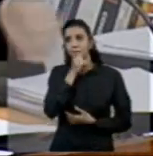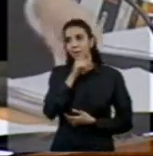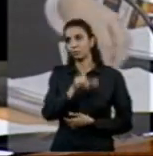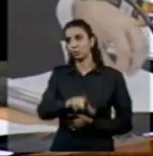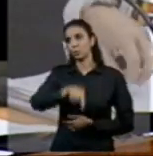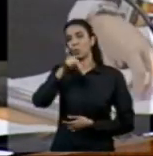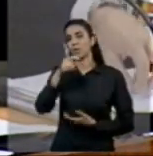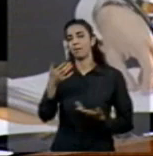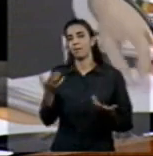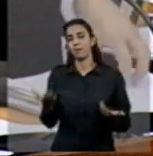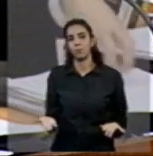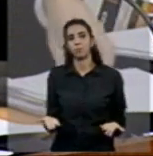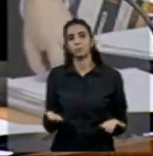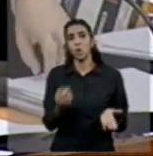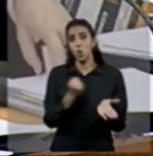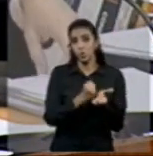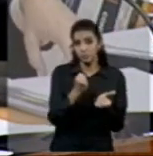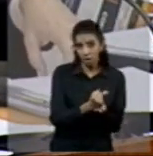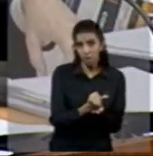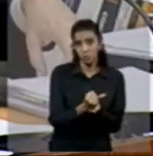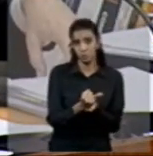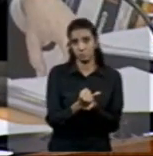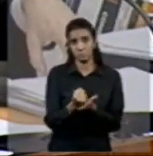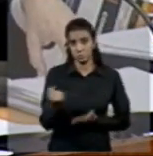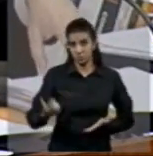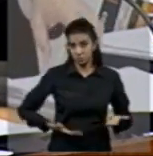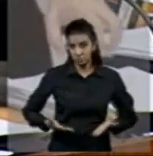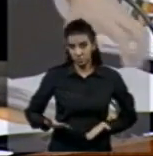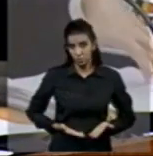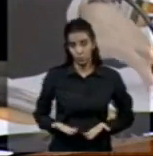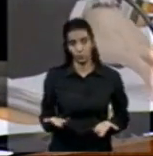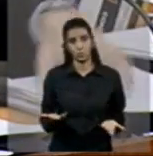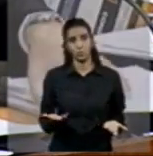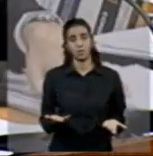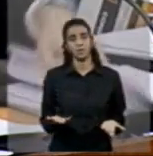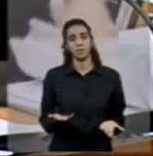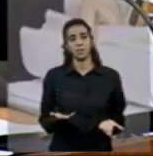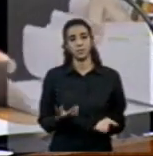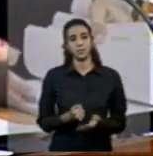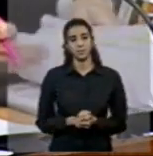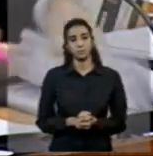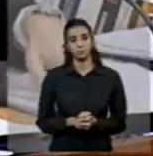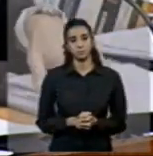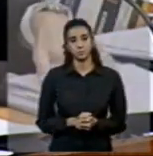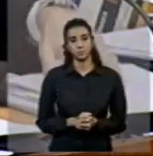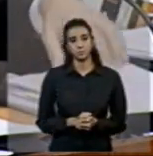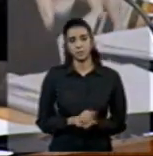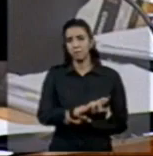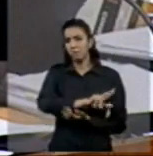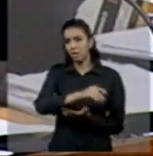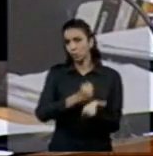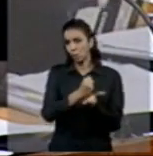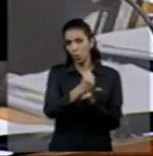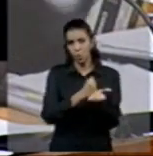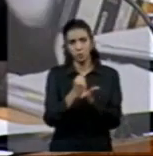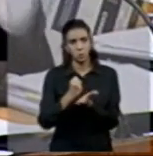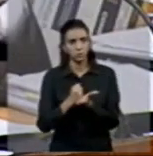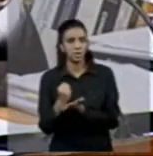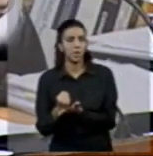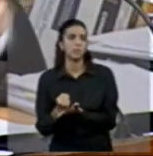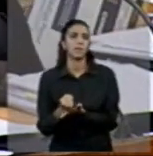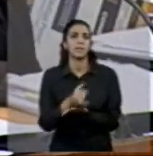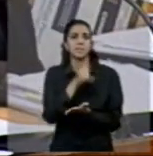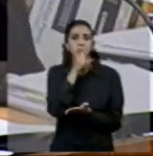ela realizou contratos de prestação de serviço para, como disse aqui no caso, vários contratos para em